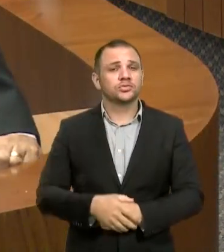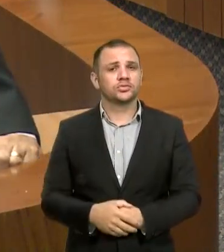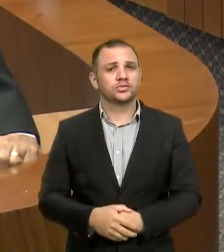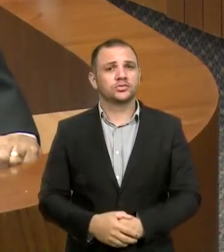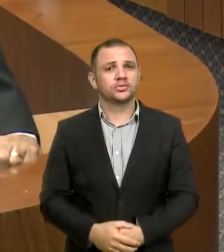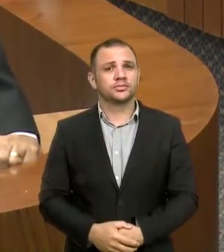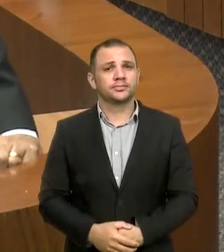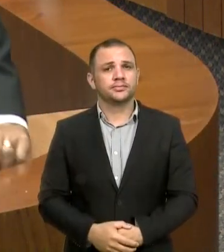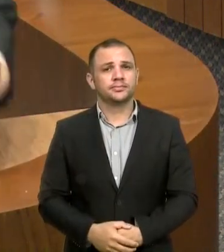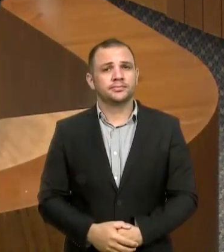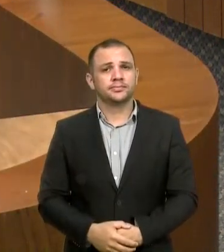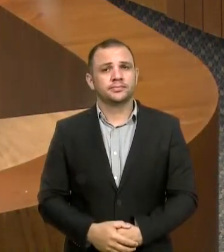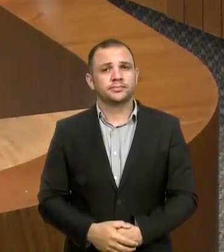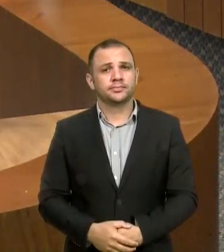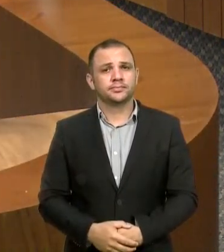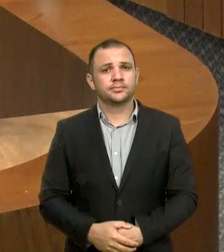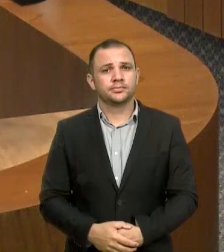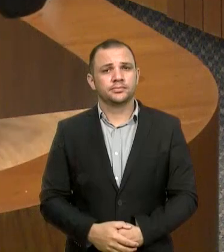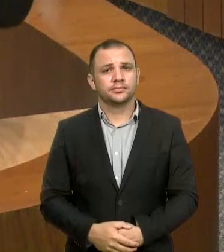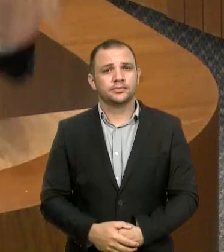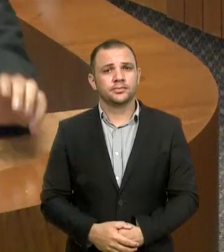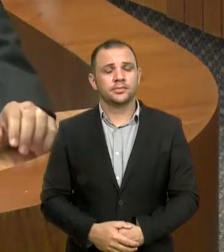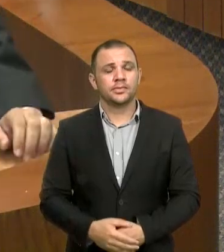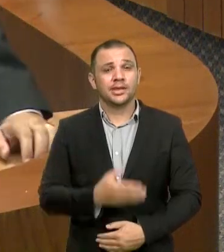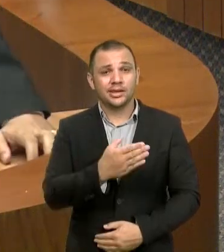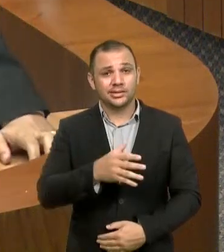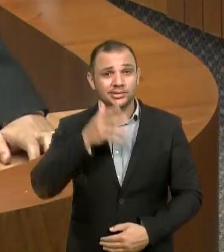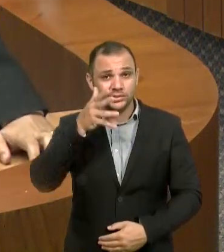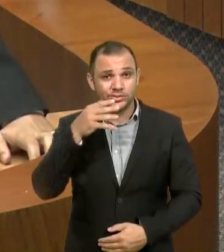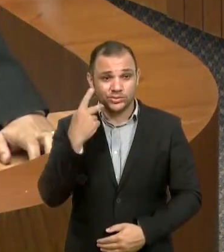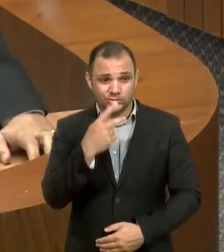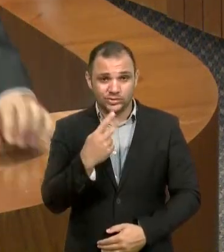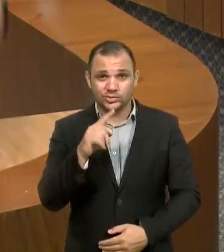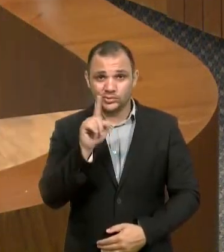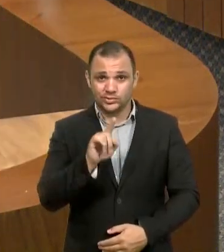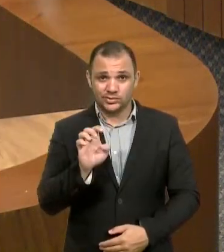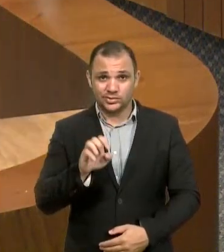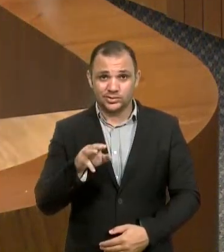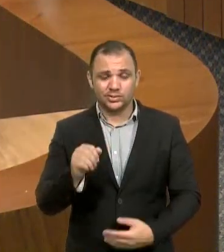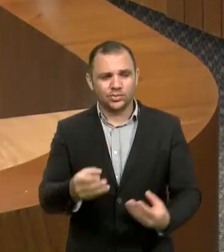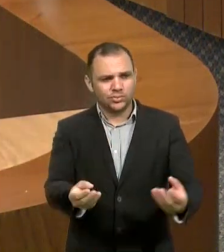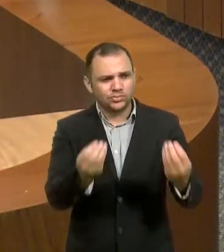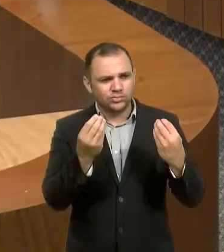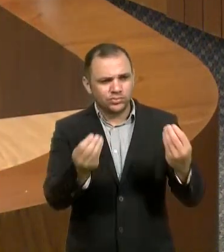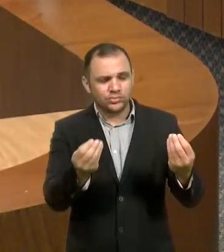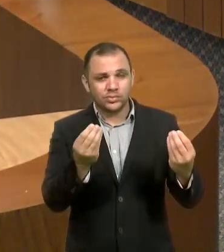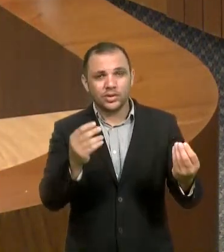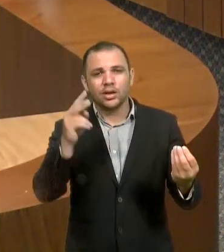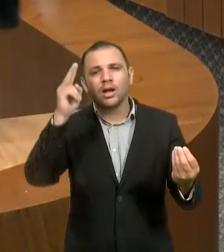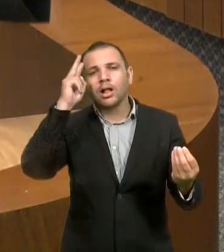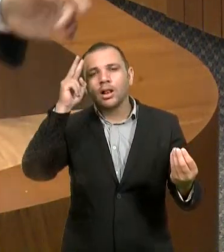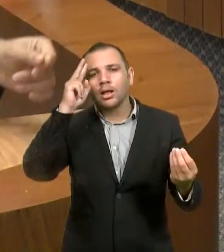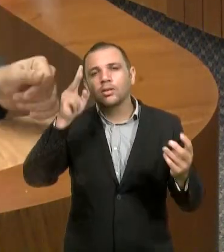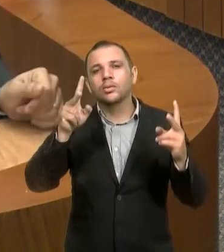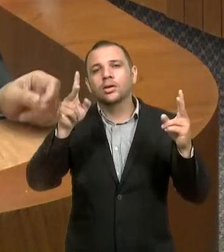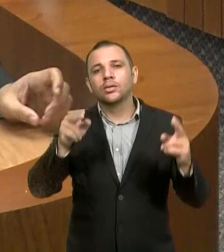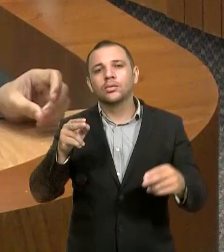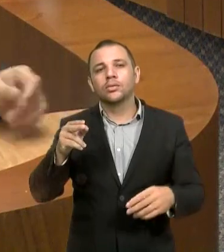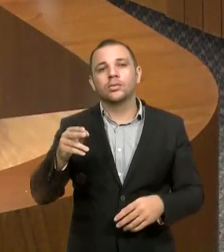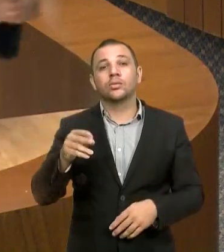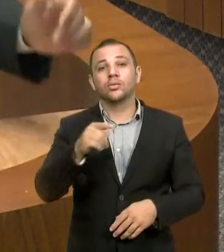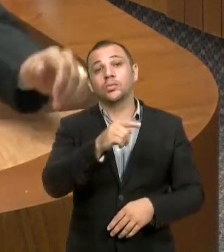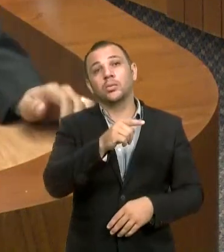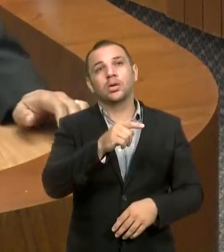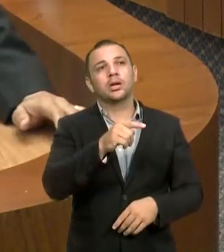presidente. A fala é absurda, ignóbil. Lembra muito o ídolo político do Zema,